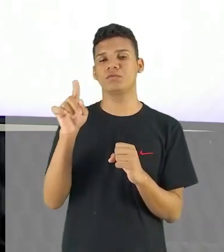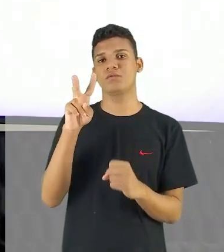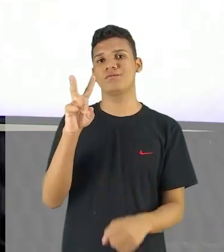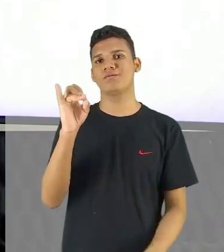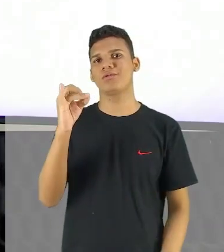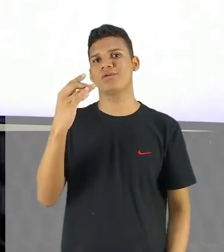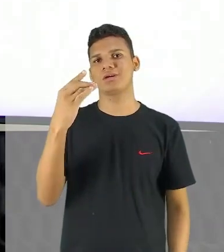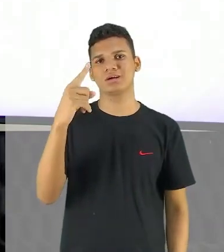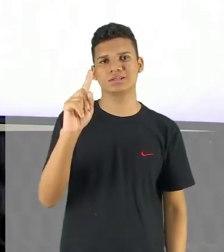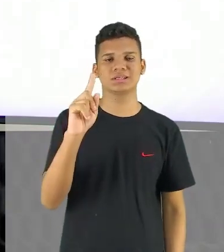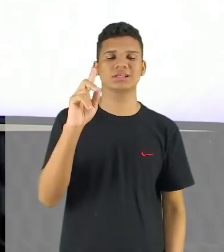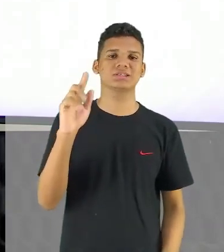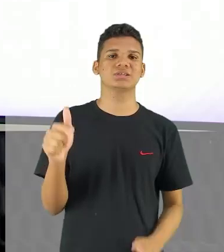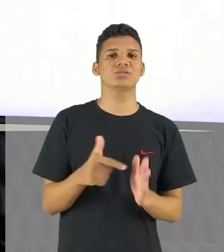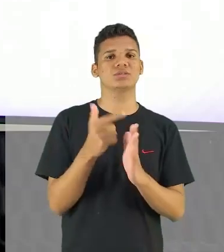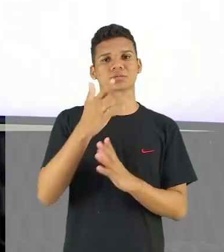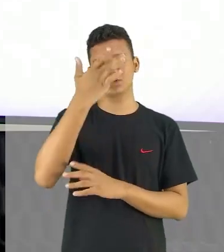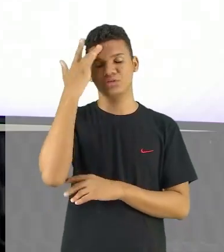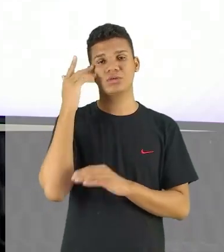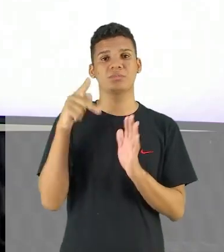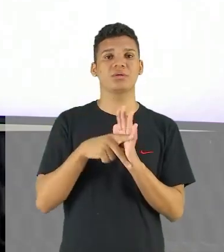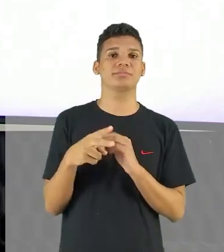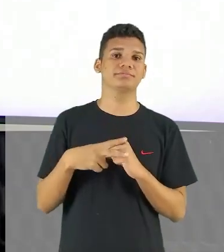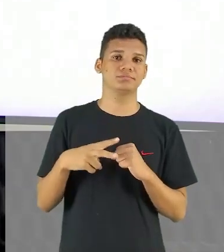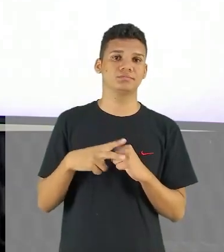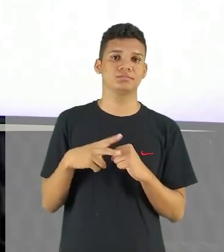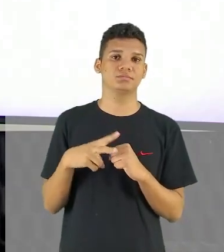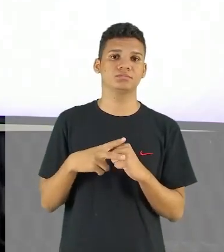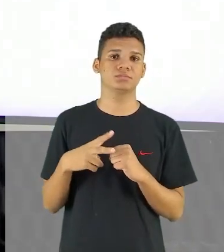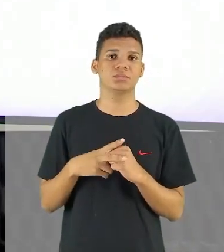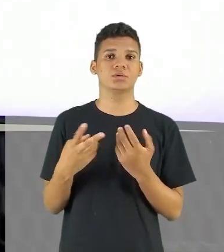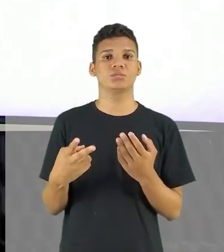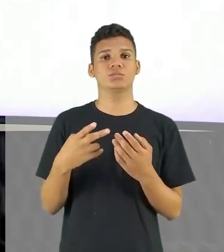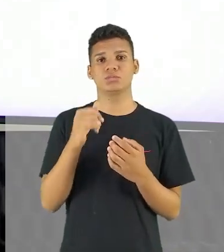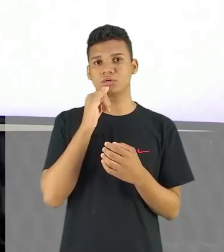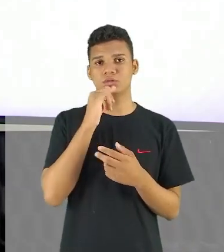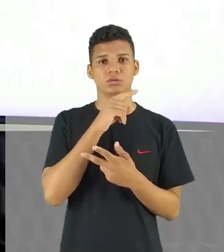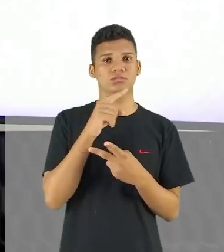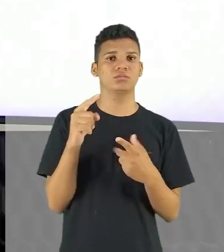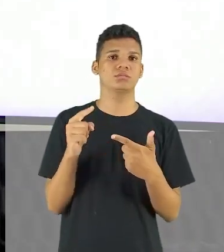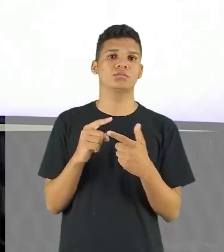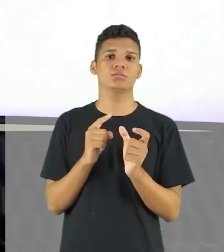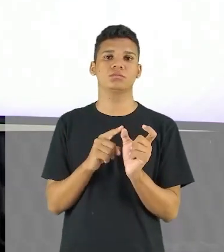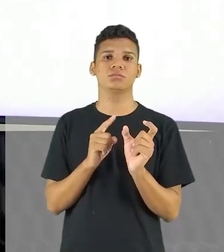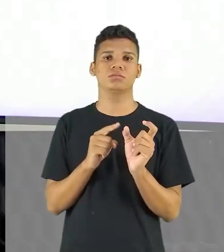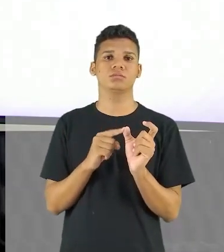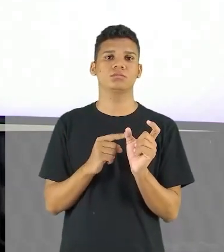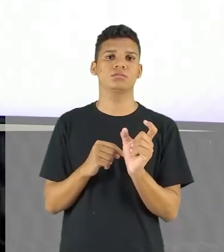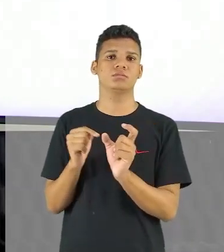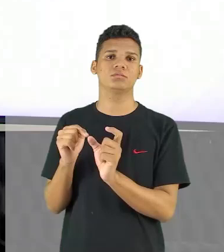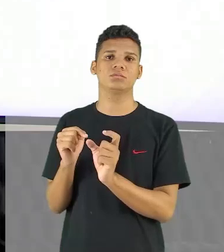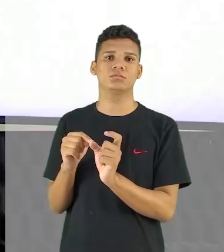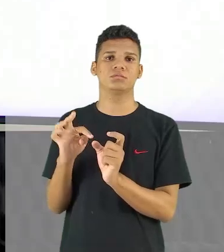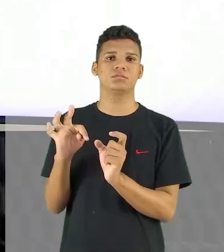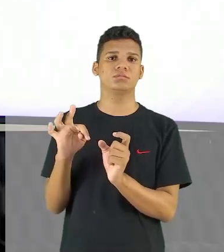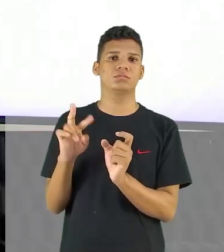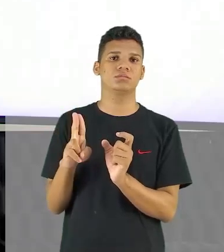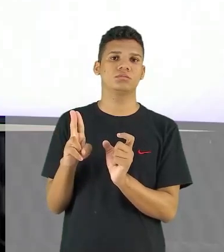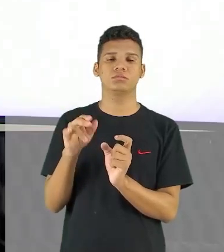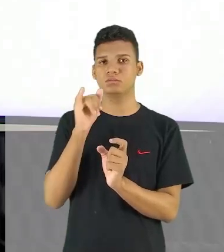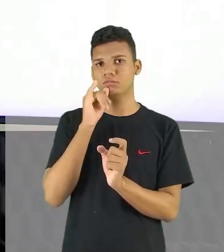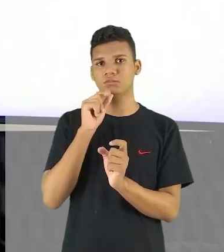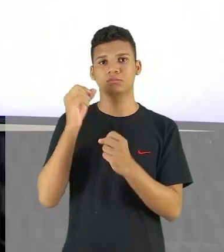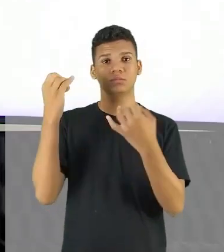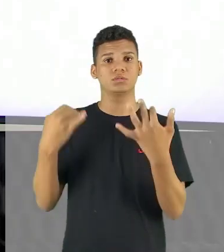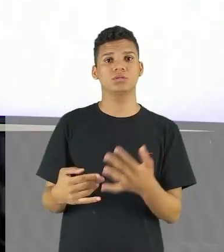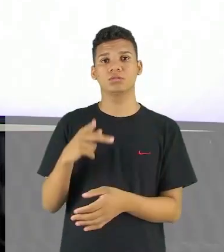pessoa verbal. Quem é a segunda pessoa verbal? O tu. Tá falando de quem? Do pai. E aí ele